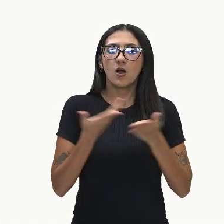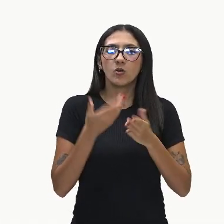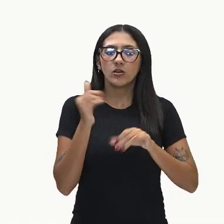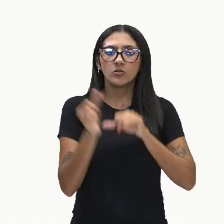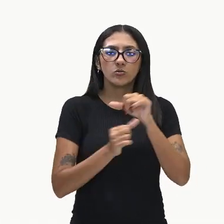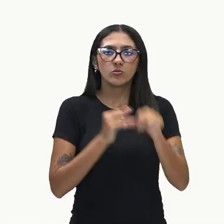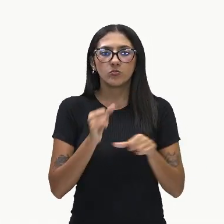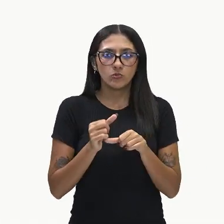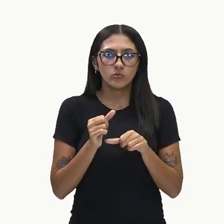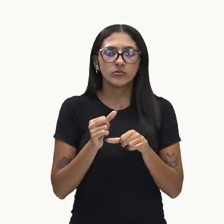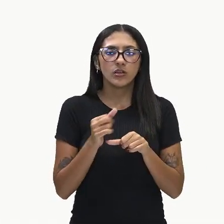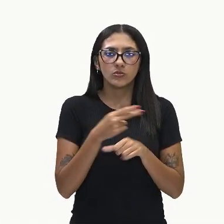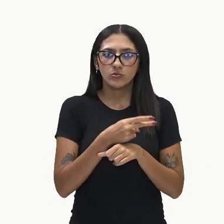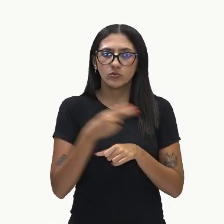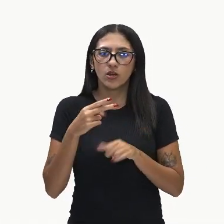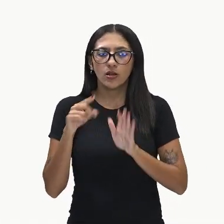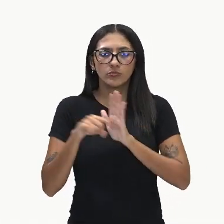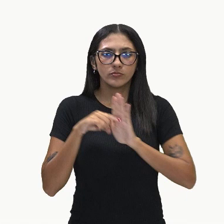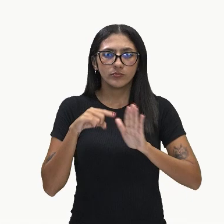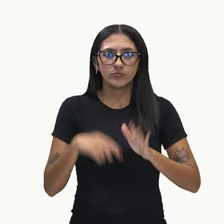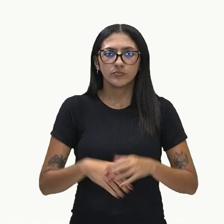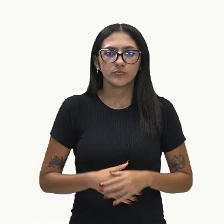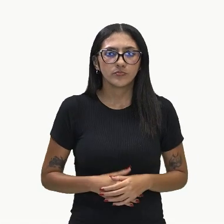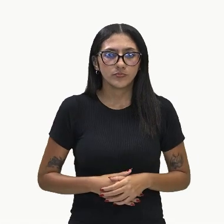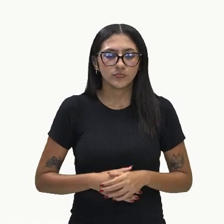ele vai fazer uma subtração.